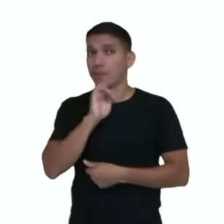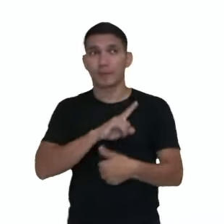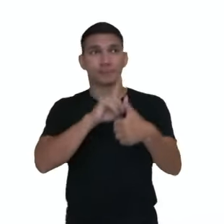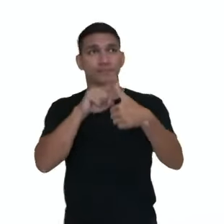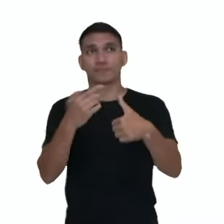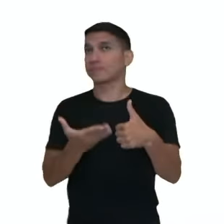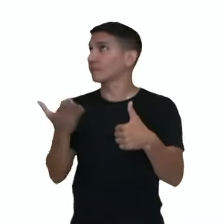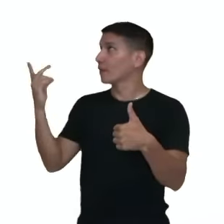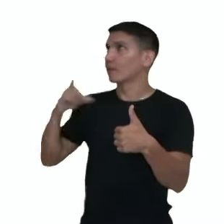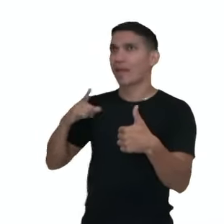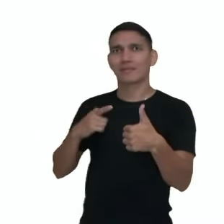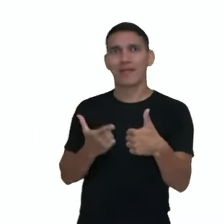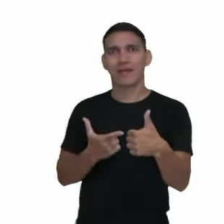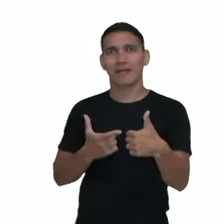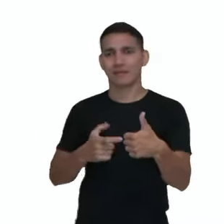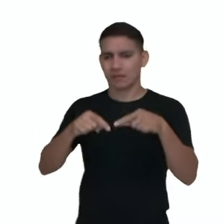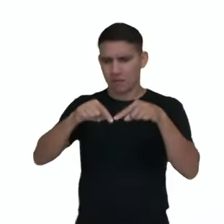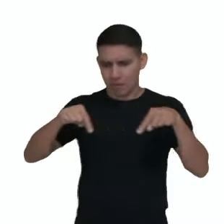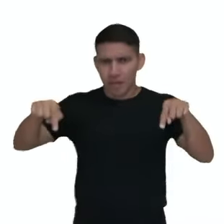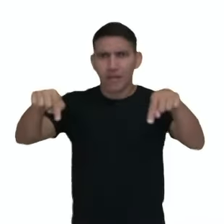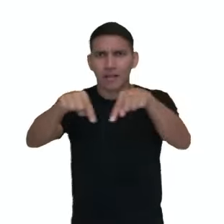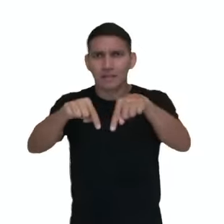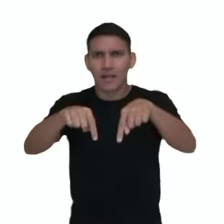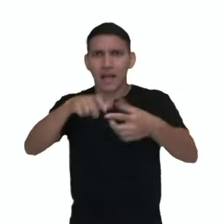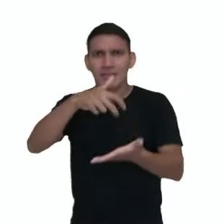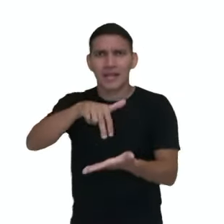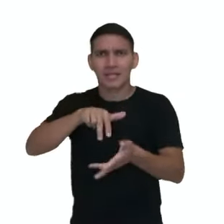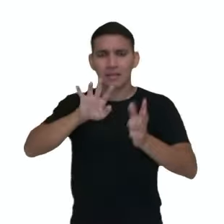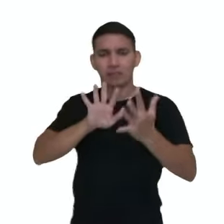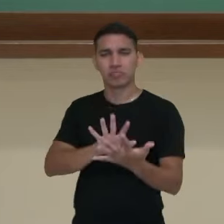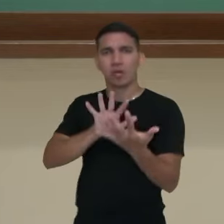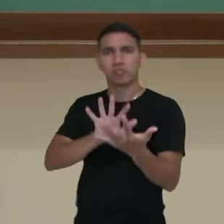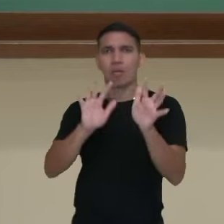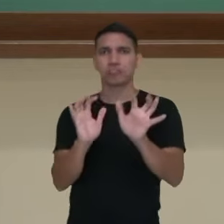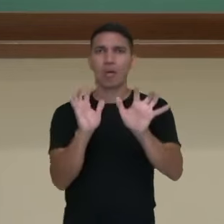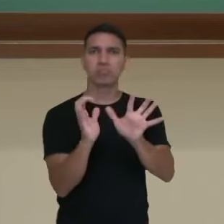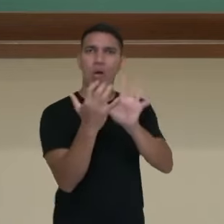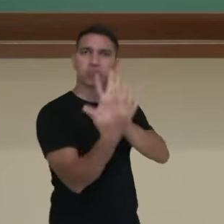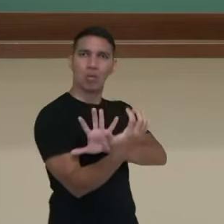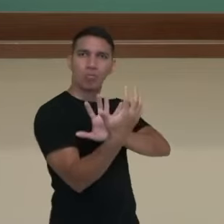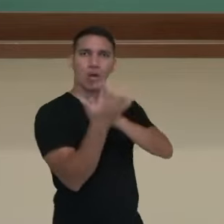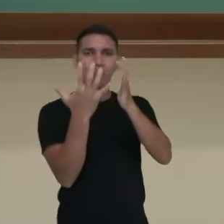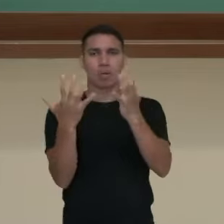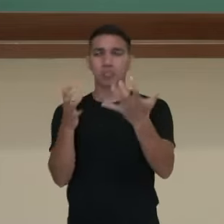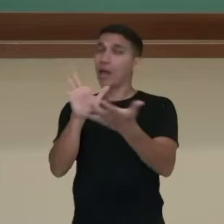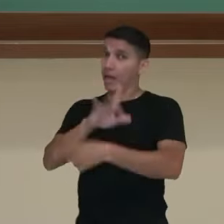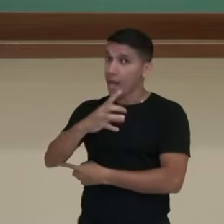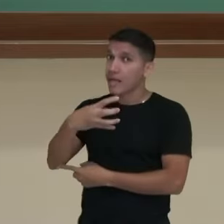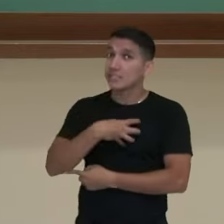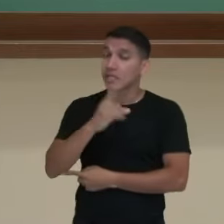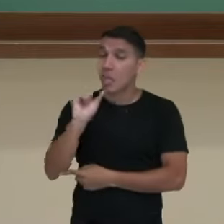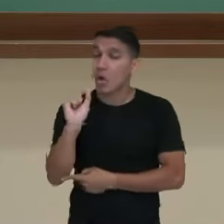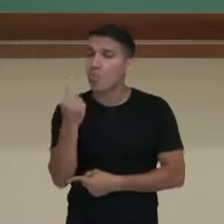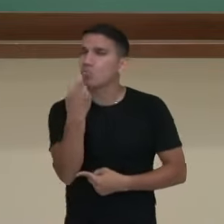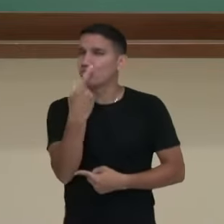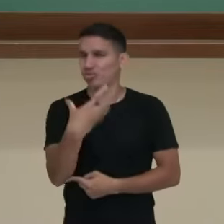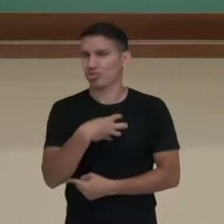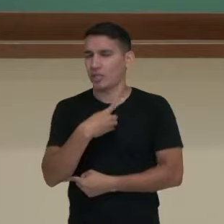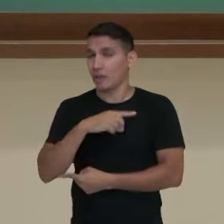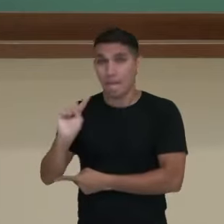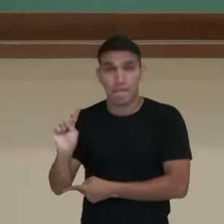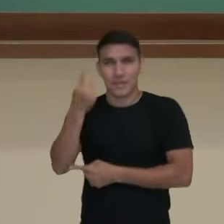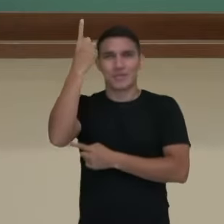as danças circulares. As danças circulares são consideradas uma das primeiras formas